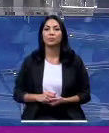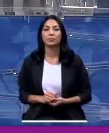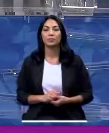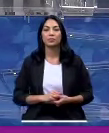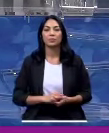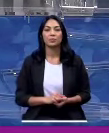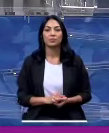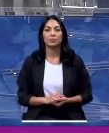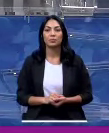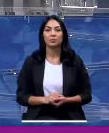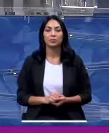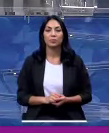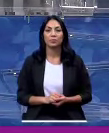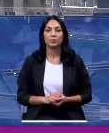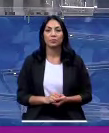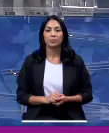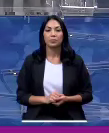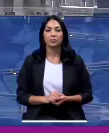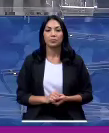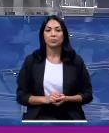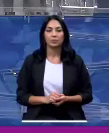Laranja 19.